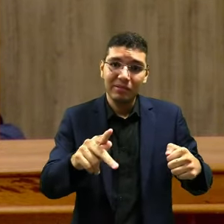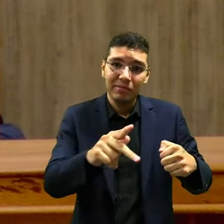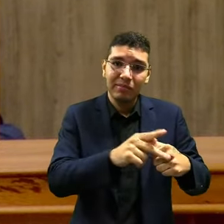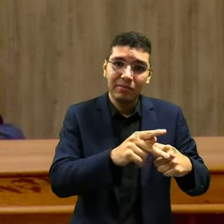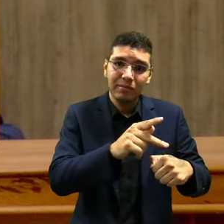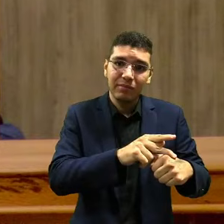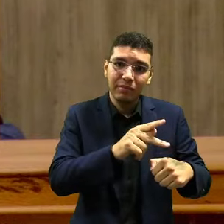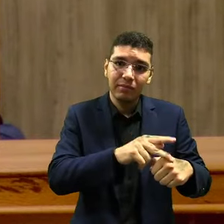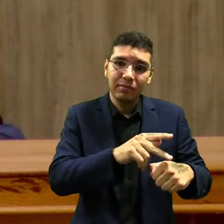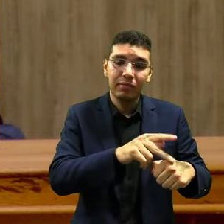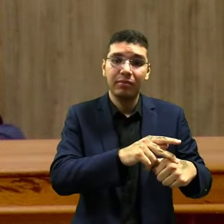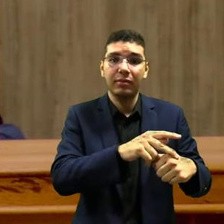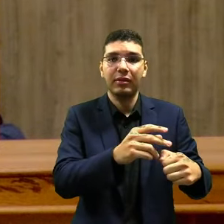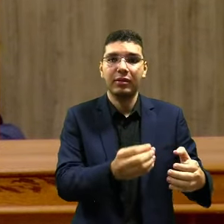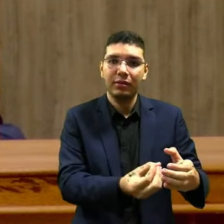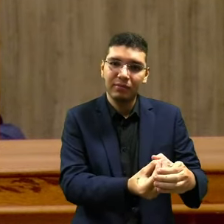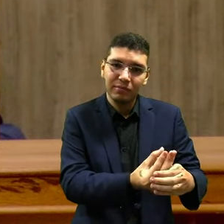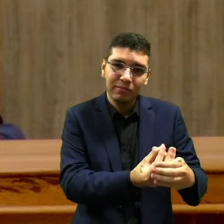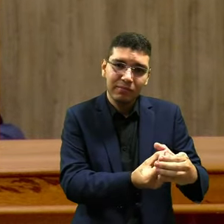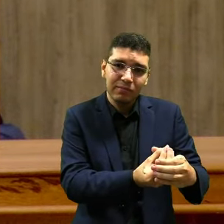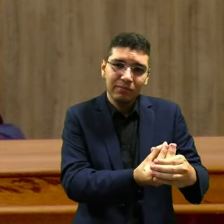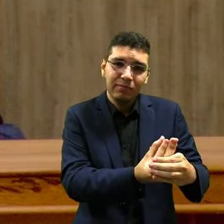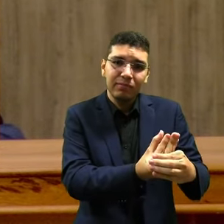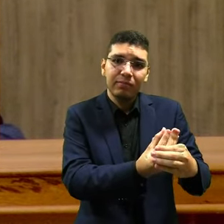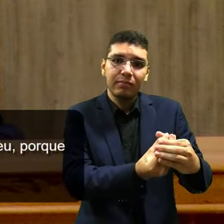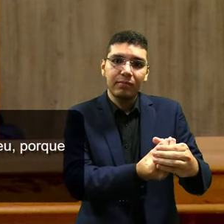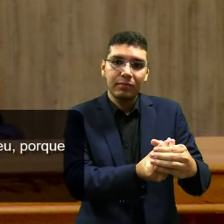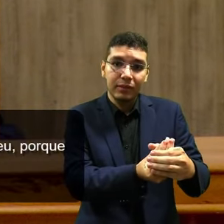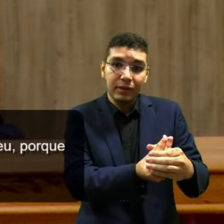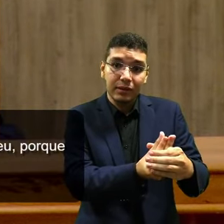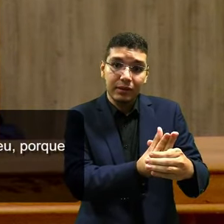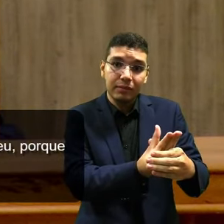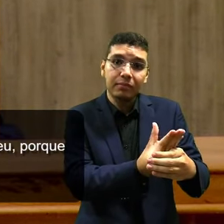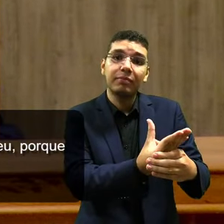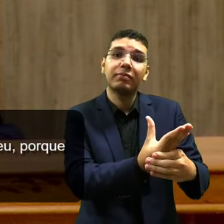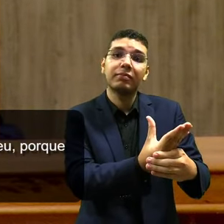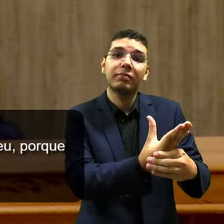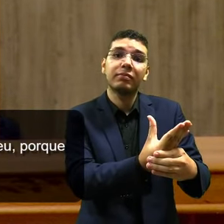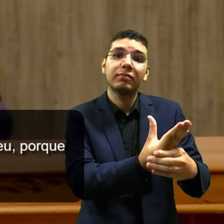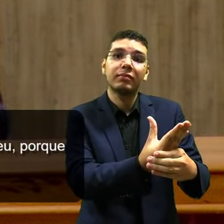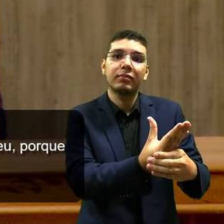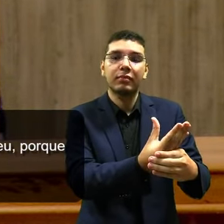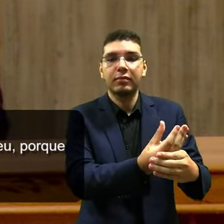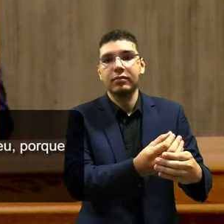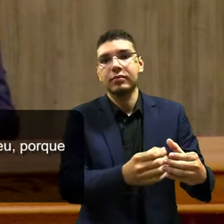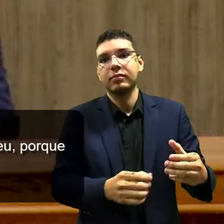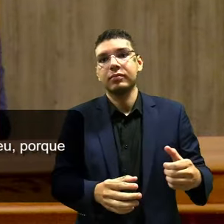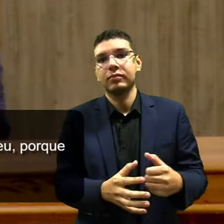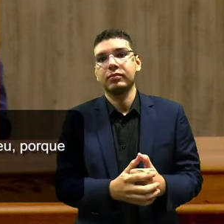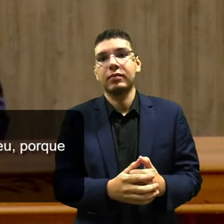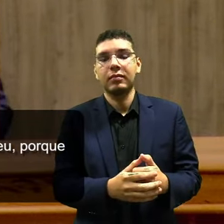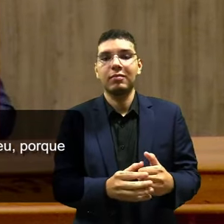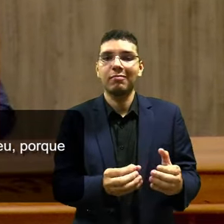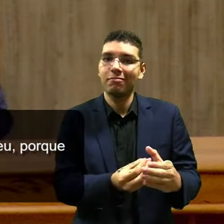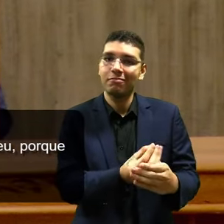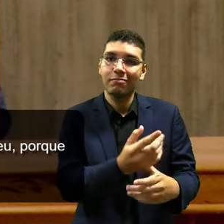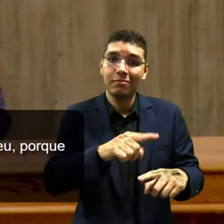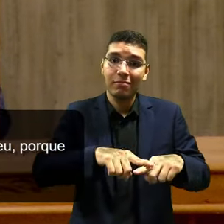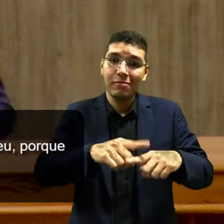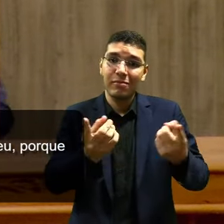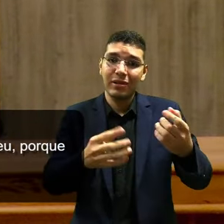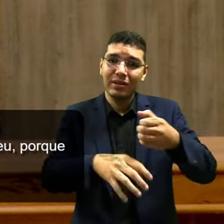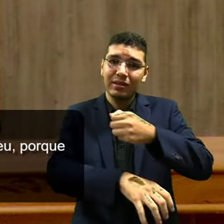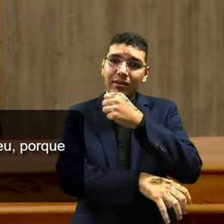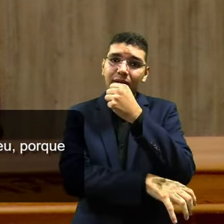Terra bastante e logo nasceu porque não tinha Terra Funda Olha o o